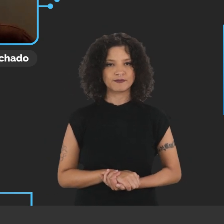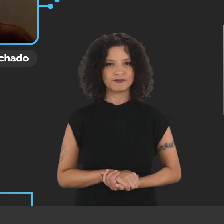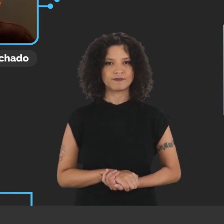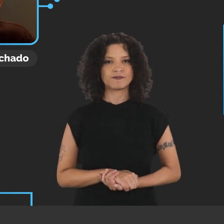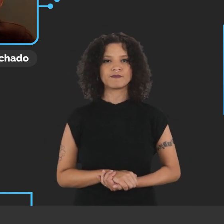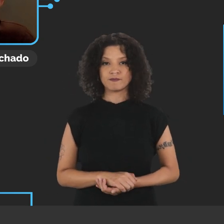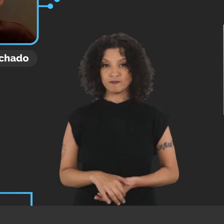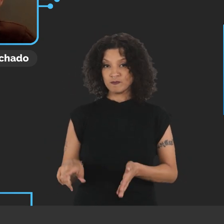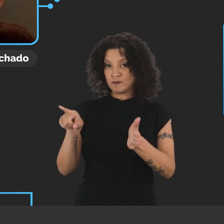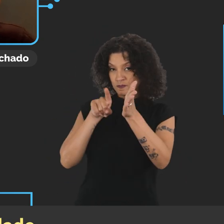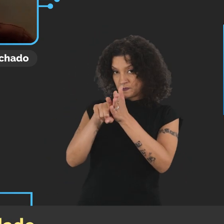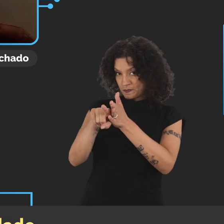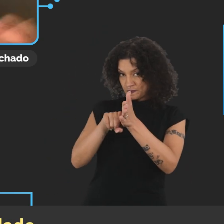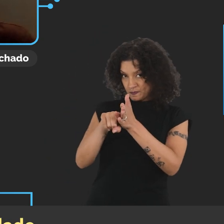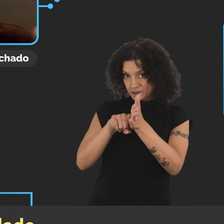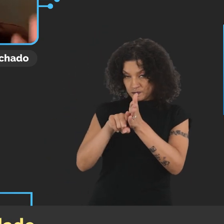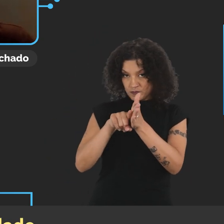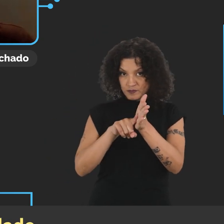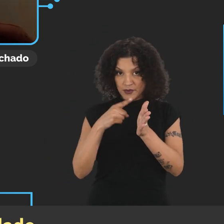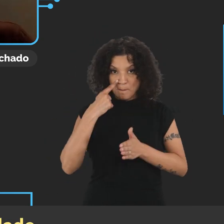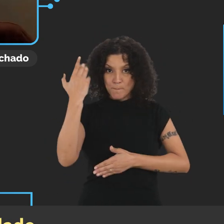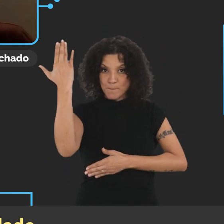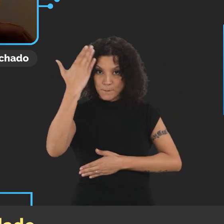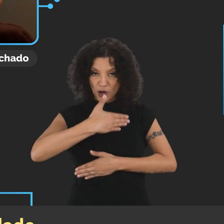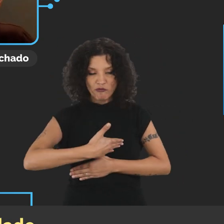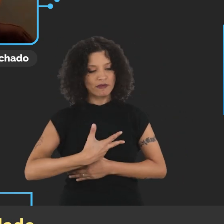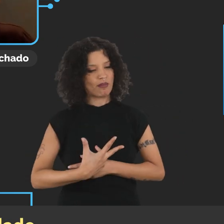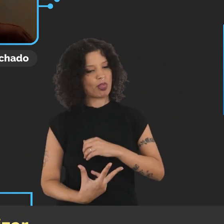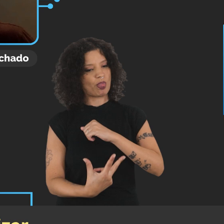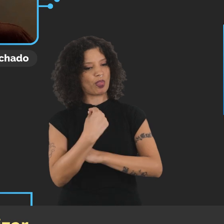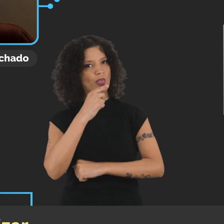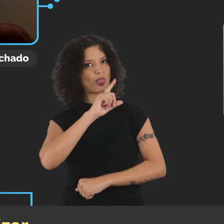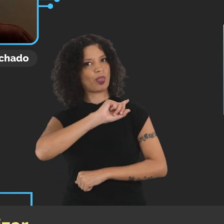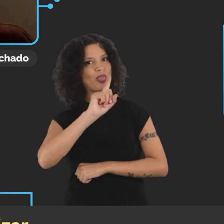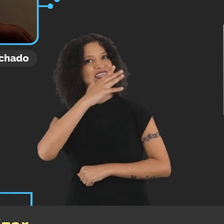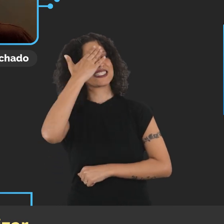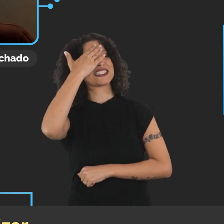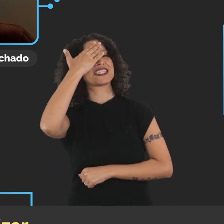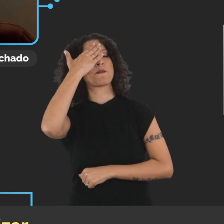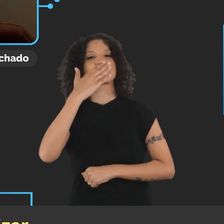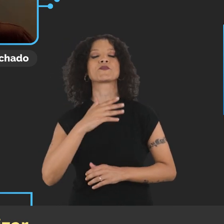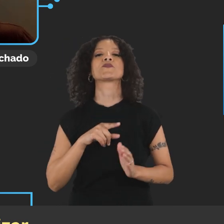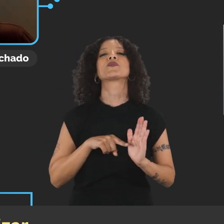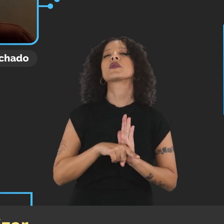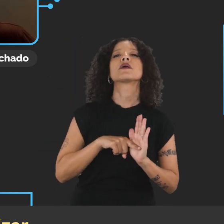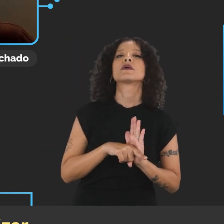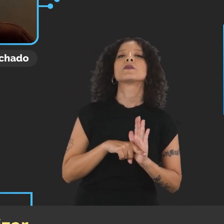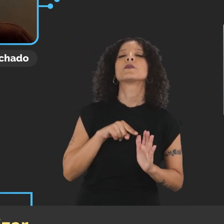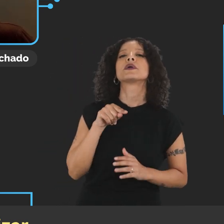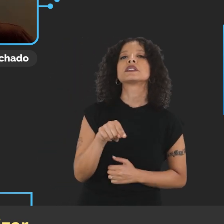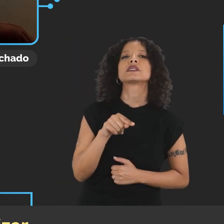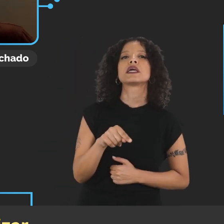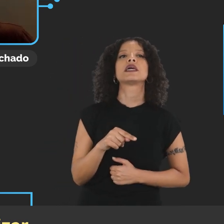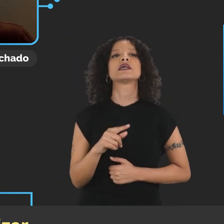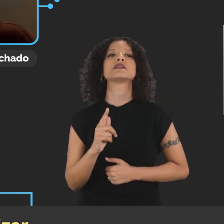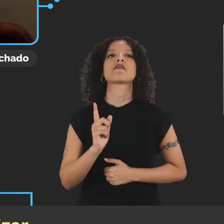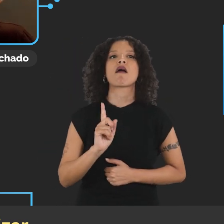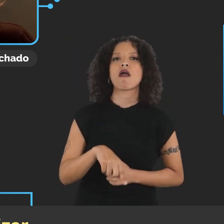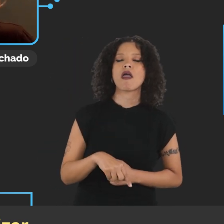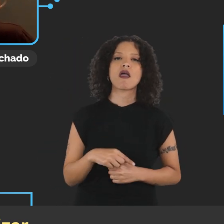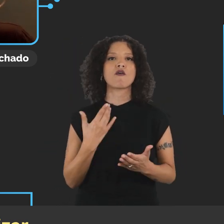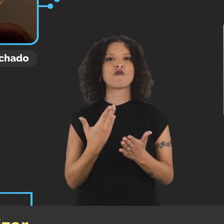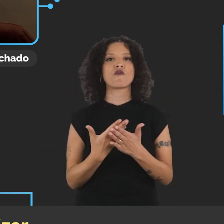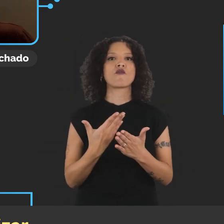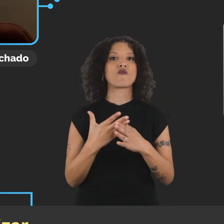E os números nunca nos enganam, né? Os números sempre trazem muita realidade. Nós fizemos uma pesquisa um pouco antes de realizar